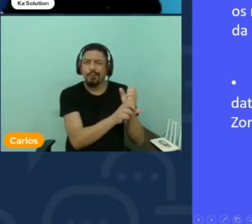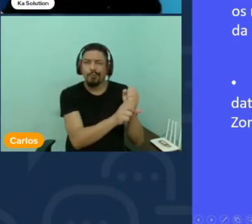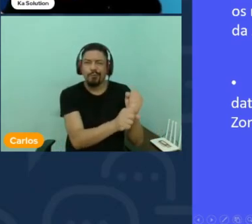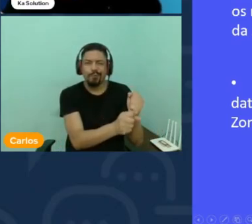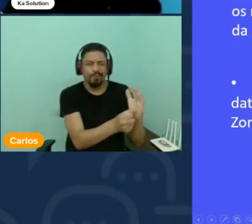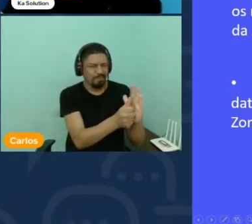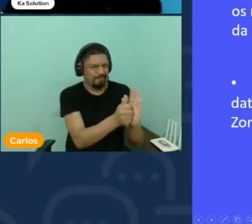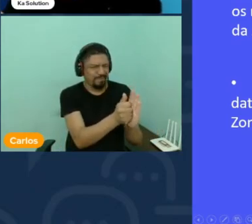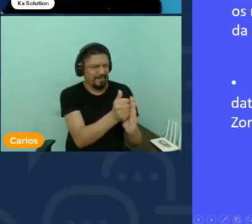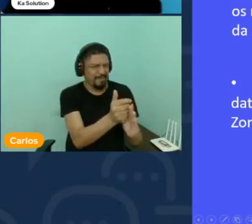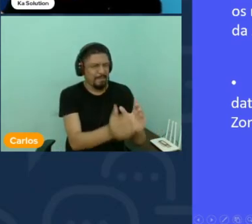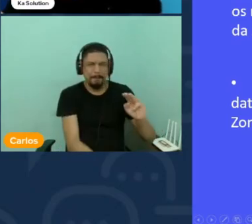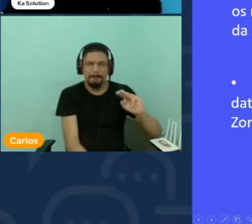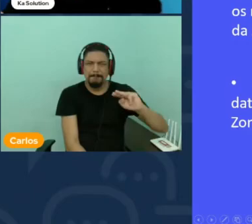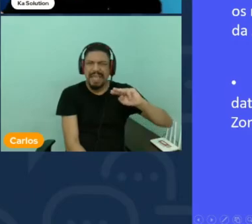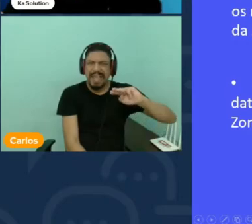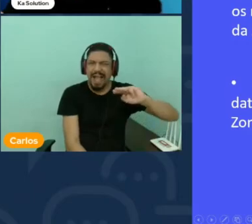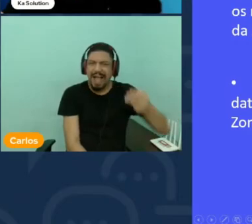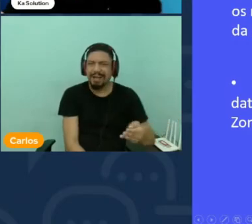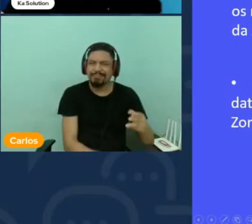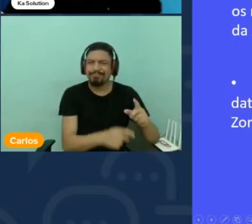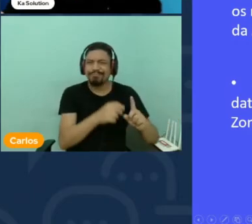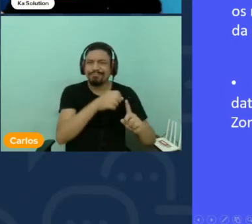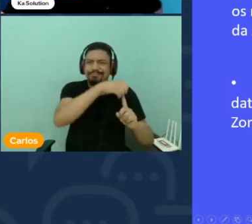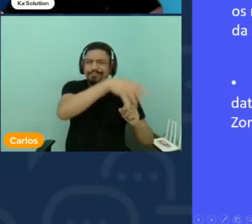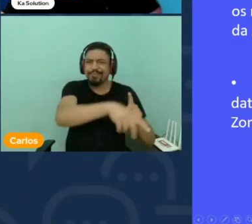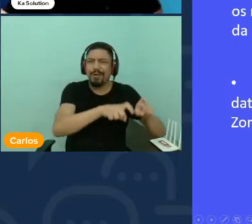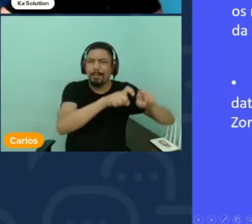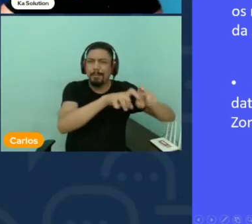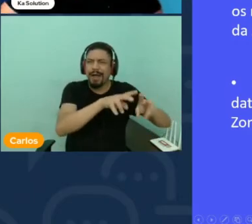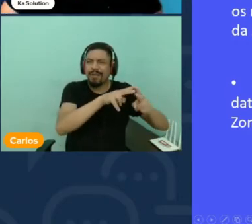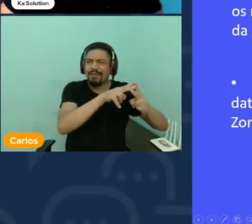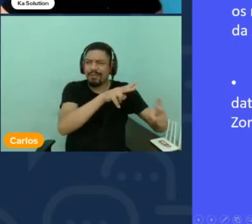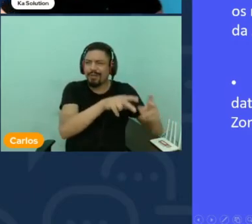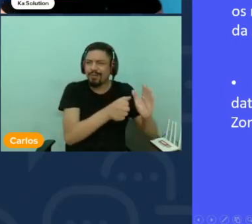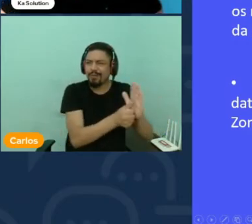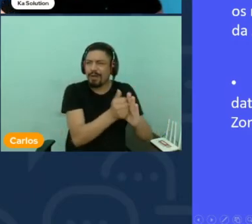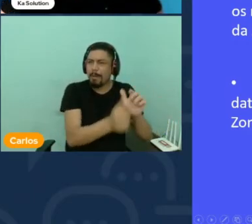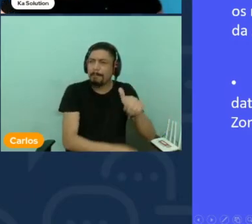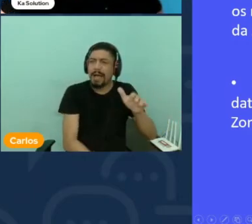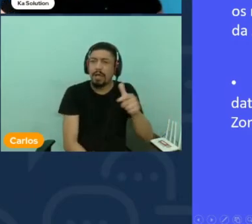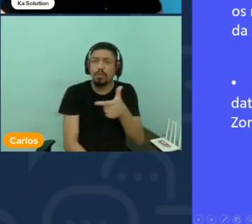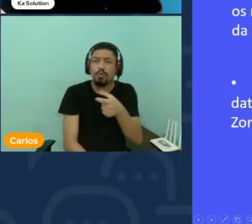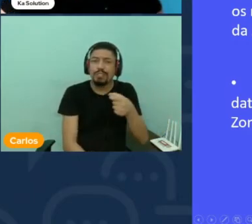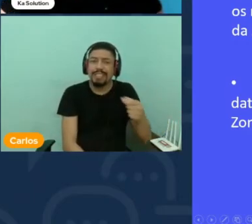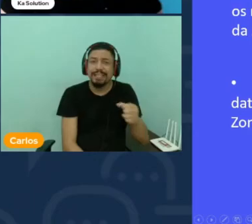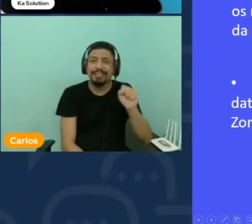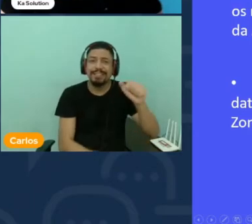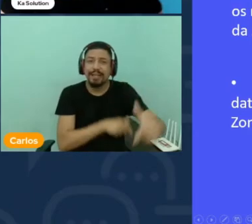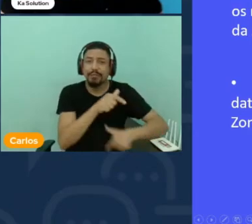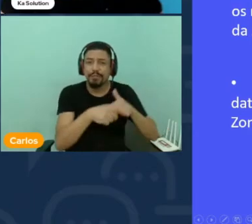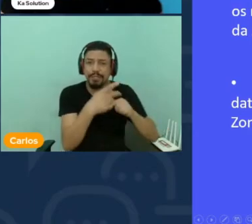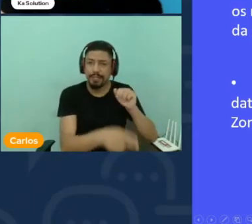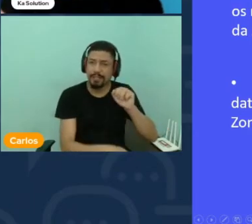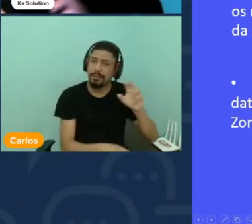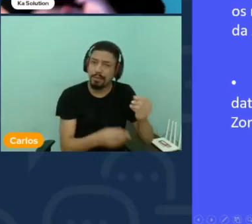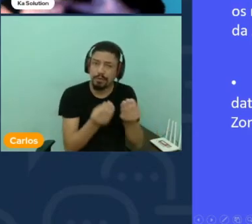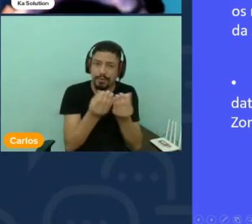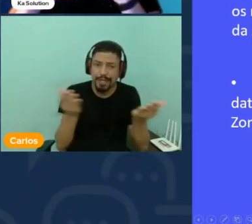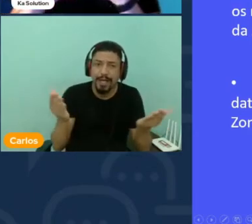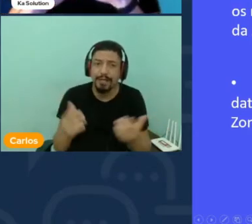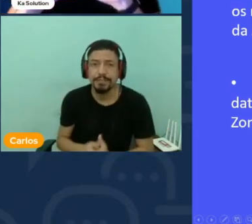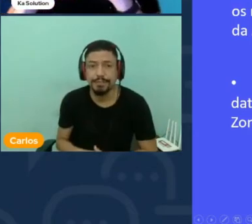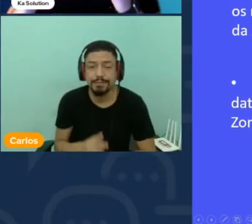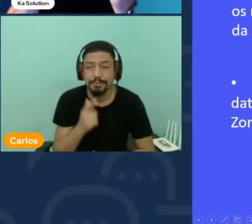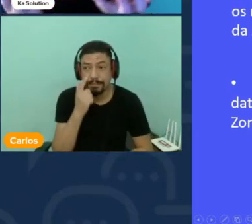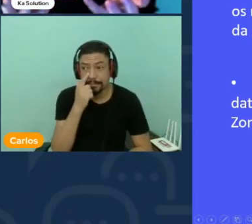de recursos na AWS. São mais de 200 serviços que a AWS oferece para a gente. E quando a